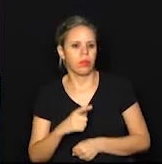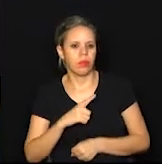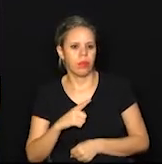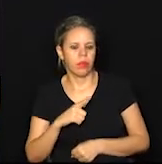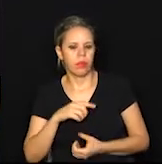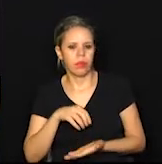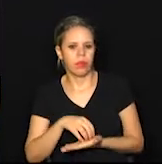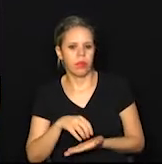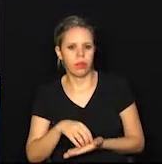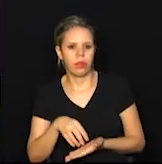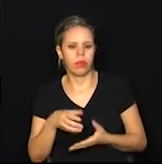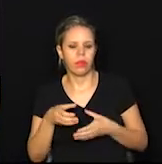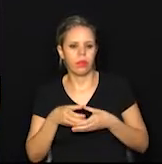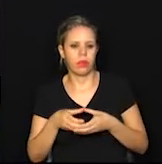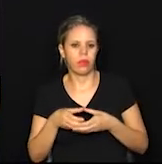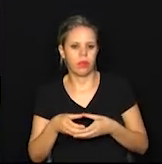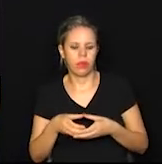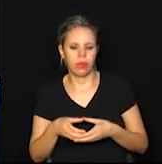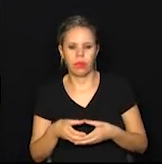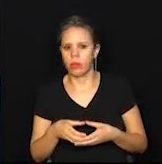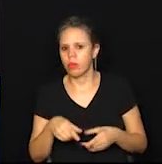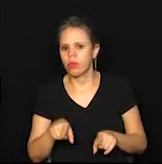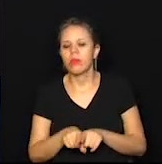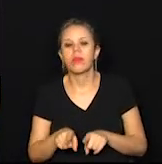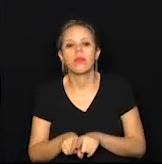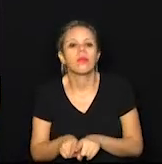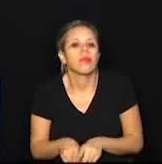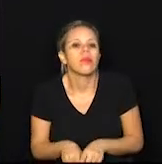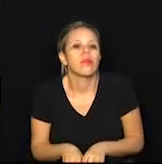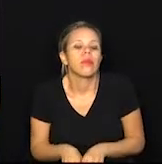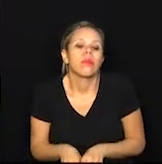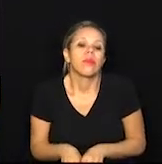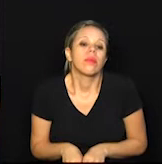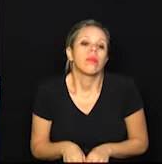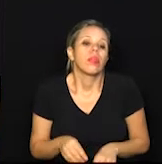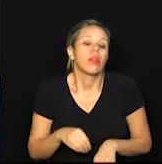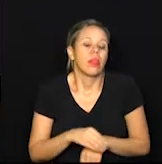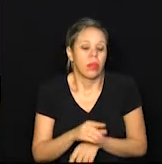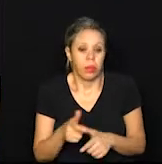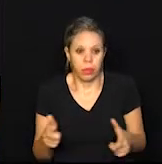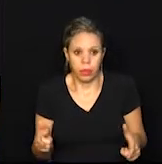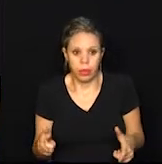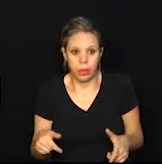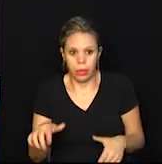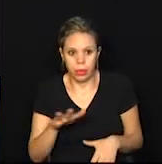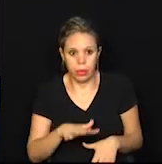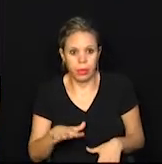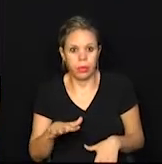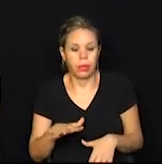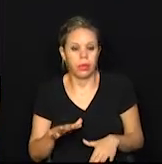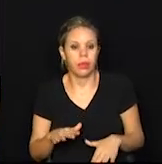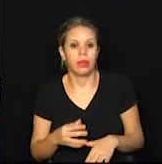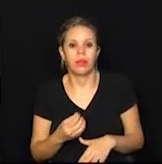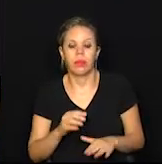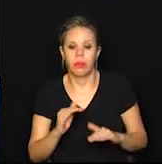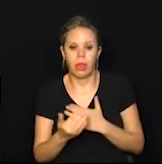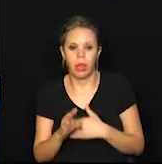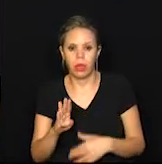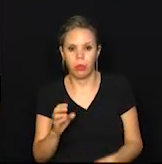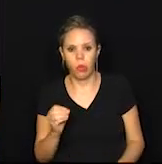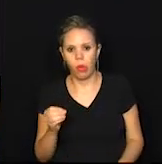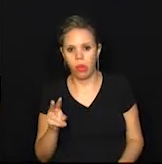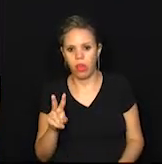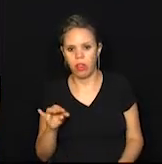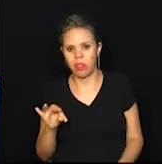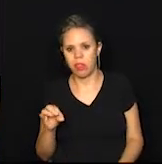de Convivência Boa Vista, que esse aí também é uma edificação muito grande daquela área. é uma área com